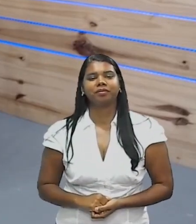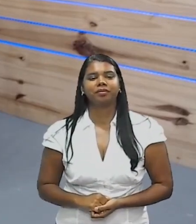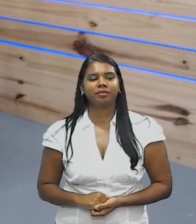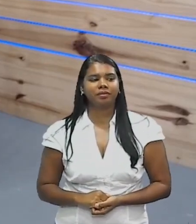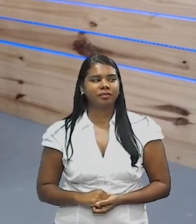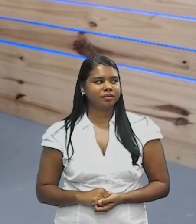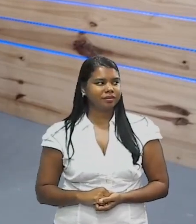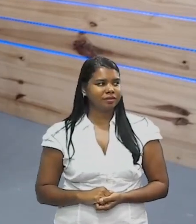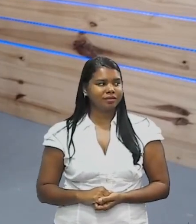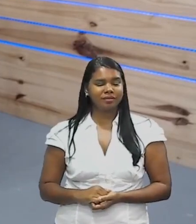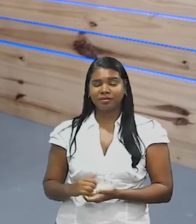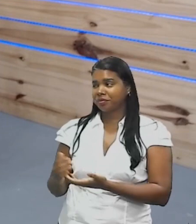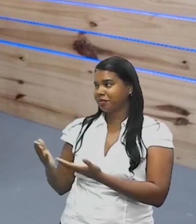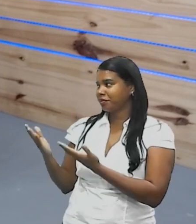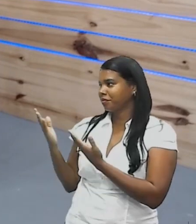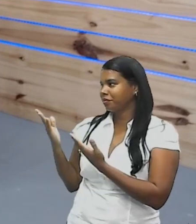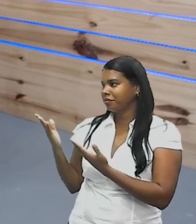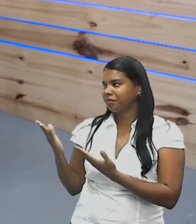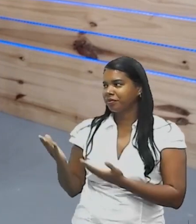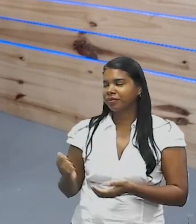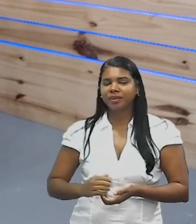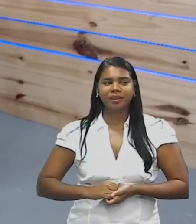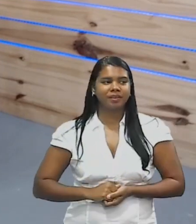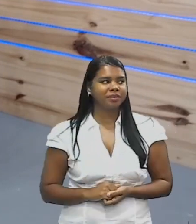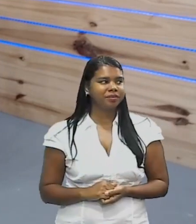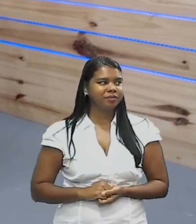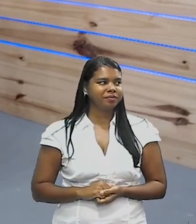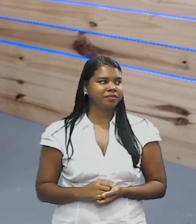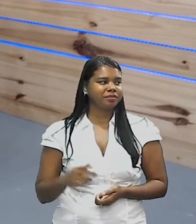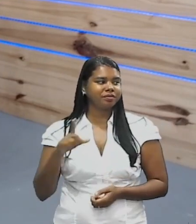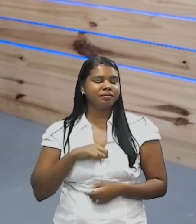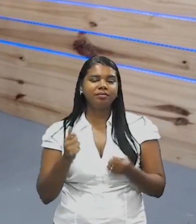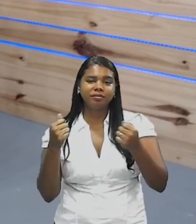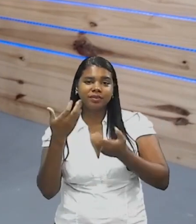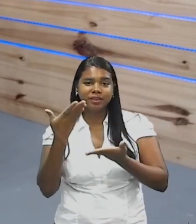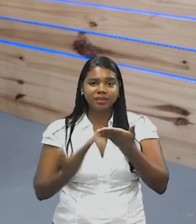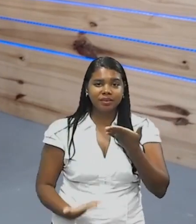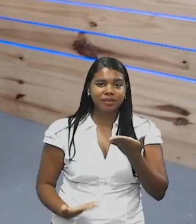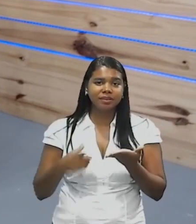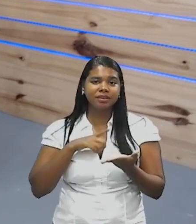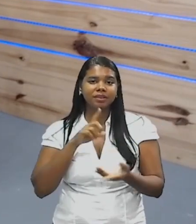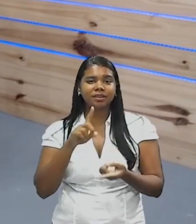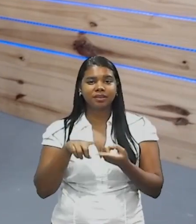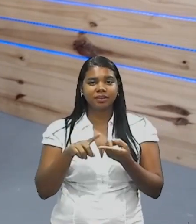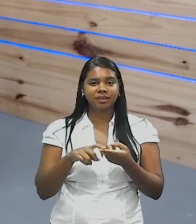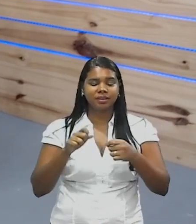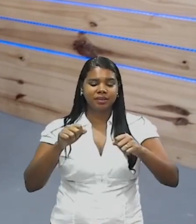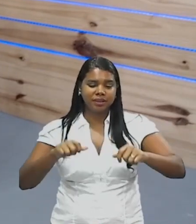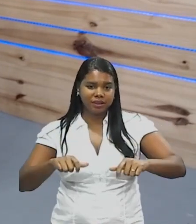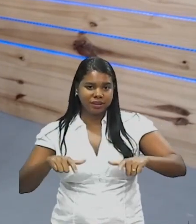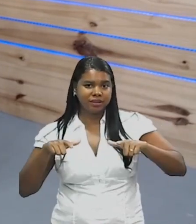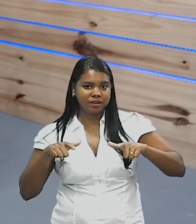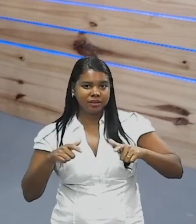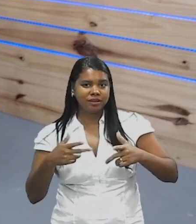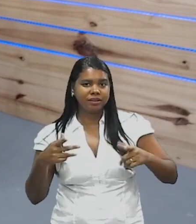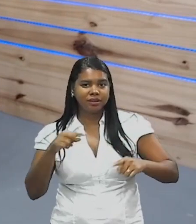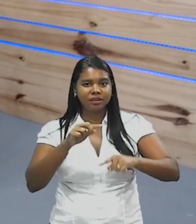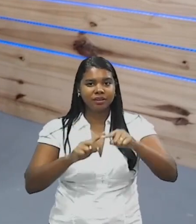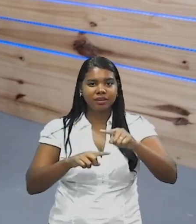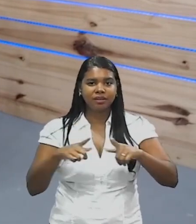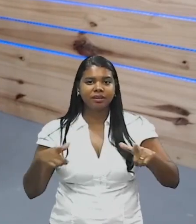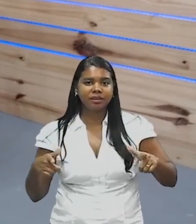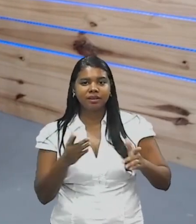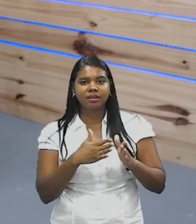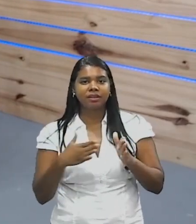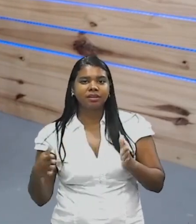Acho que você é interessante. Bom, tanto tem, né, que pode se perder, caso tenha alguma certificação em algum produto, em algum processo,